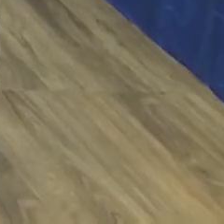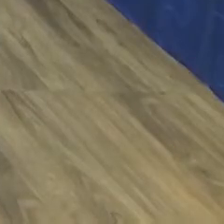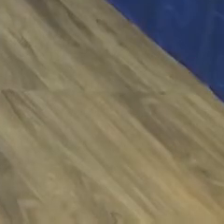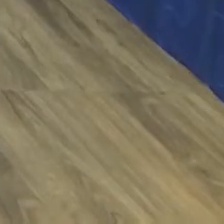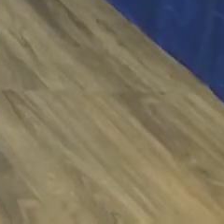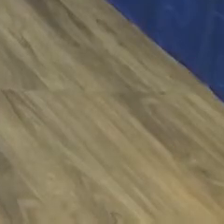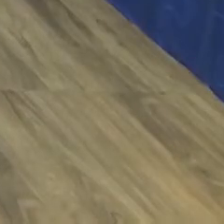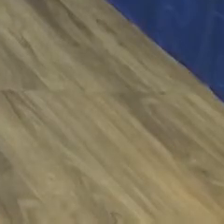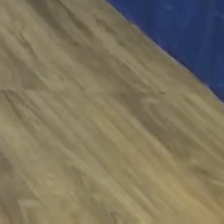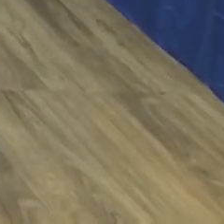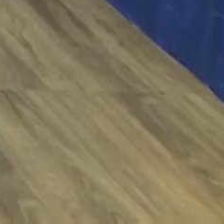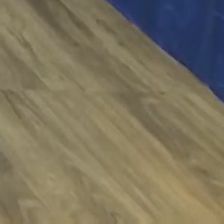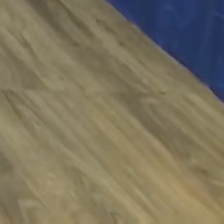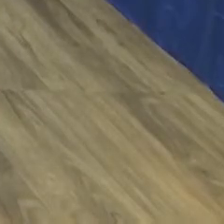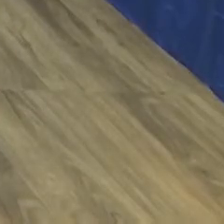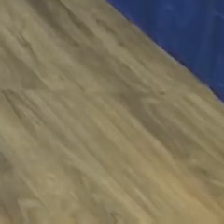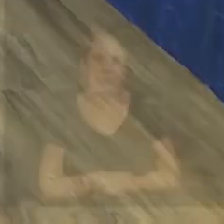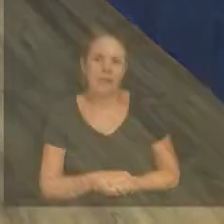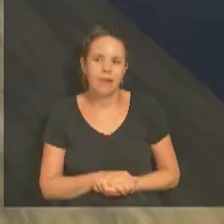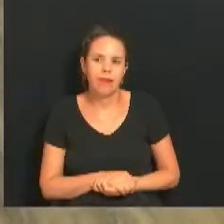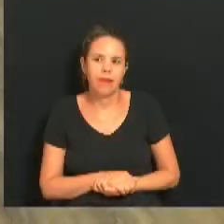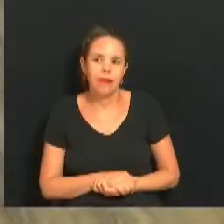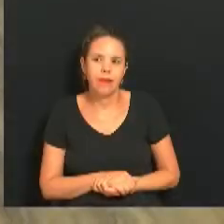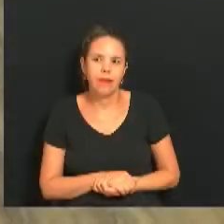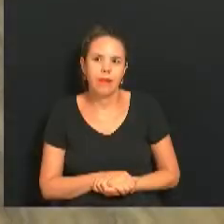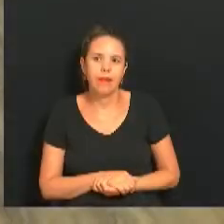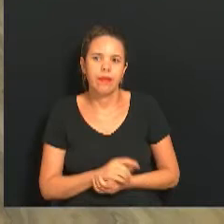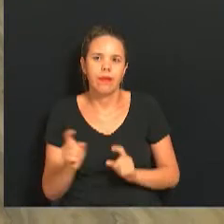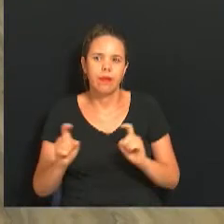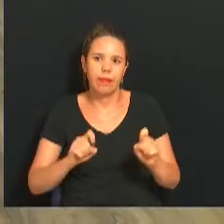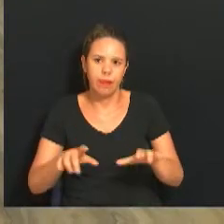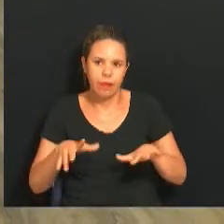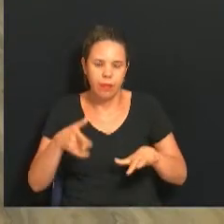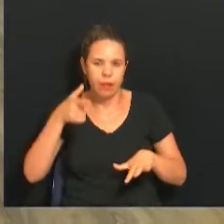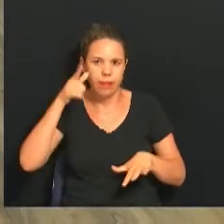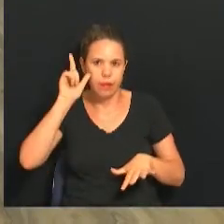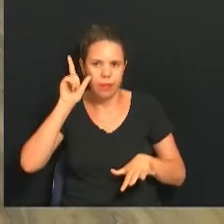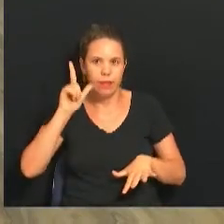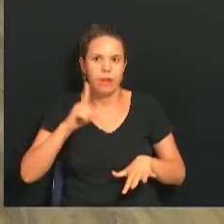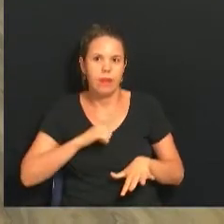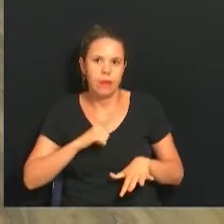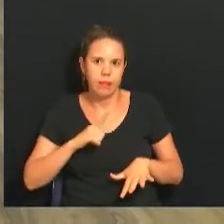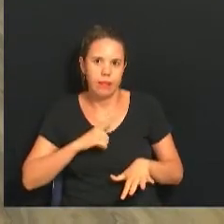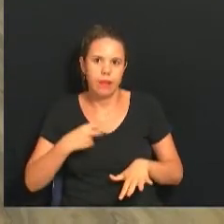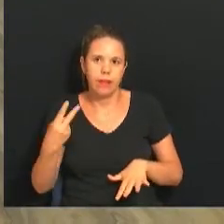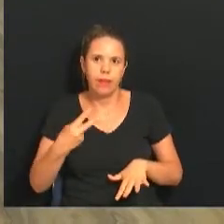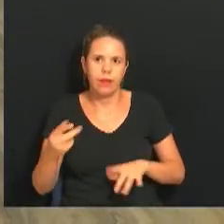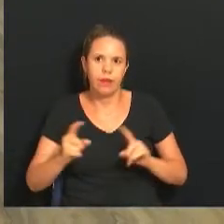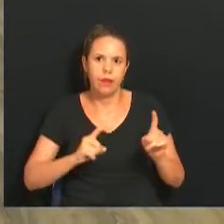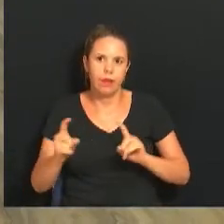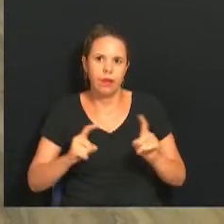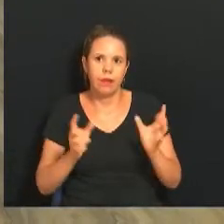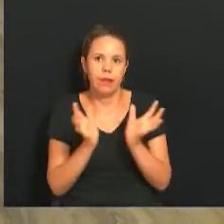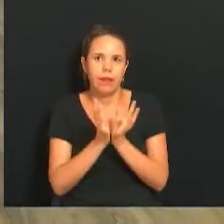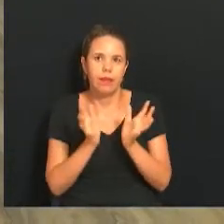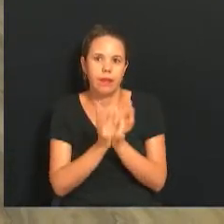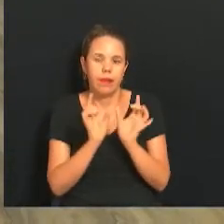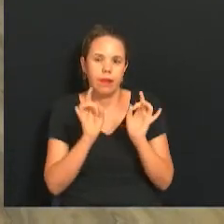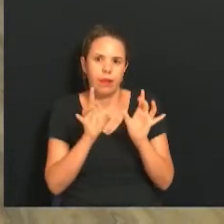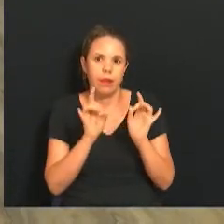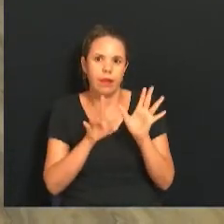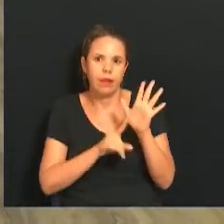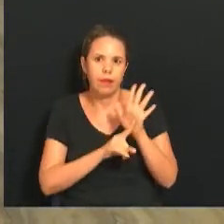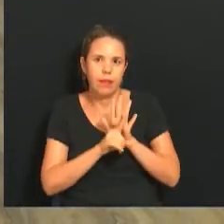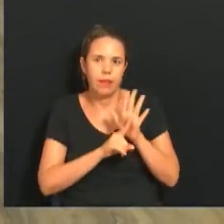E, Mina, além desta audiência pública, ontem nós tivemos também a segunda reunião da Comissão Especial de